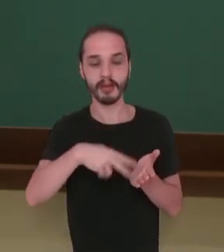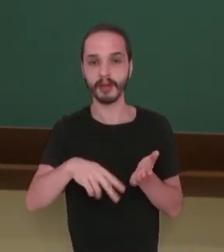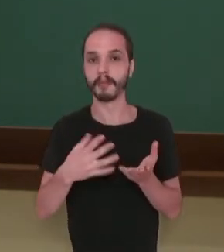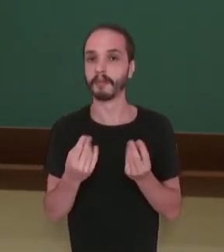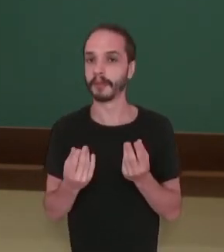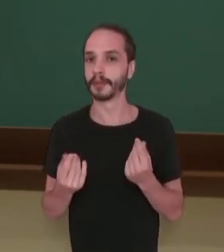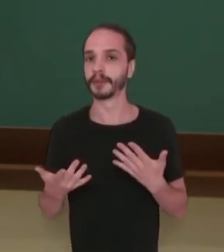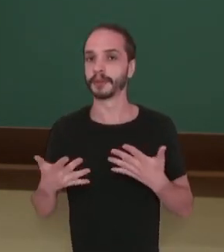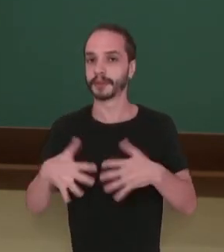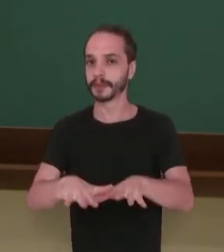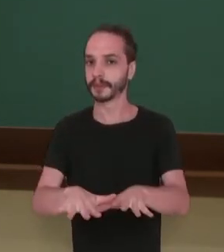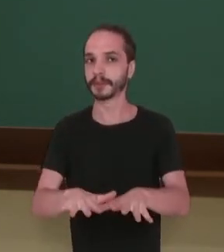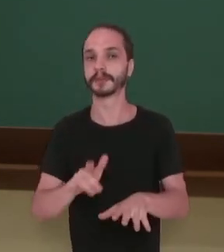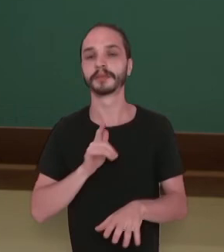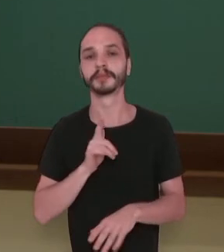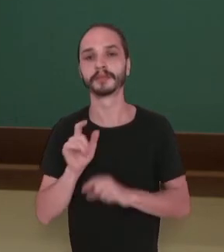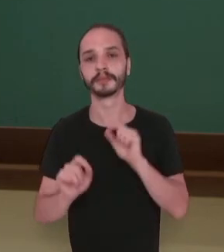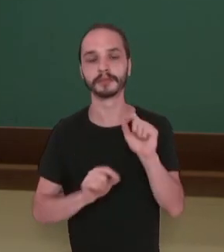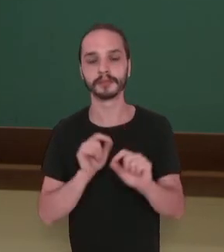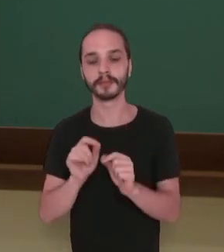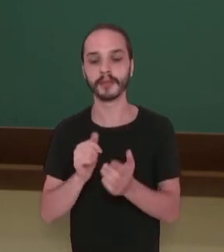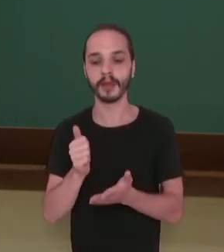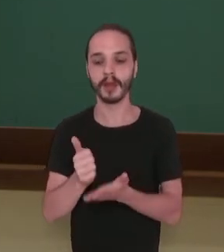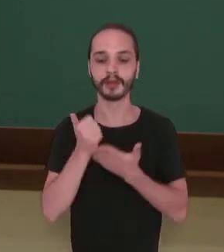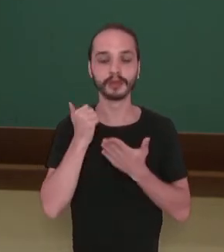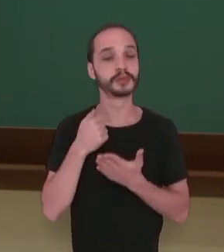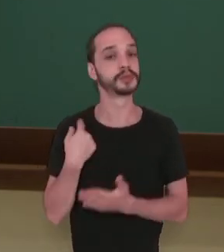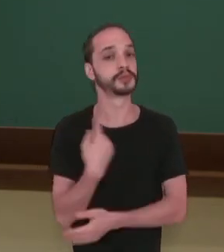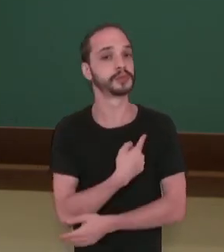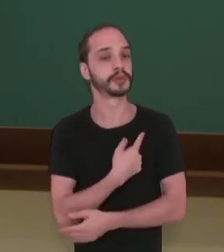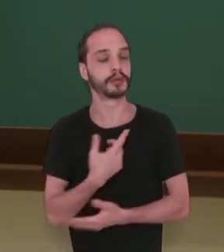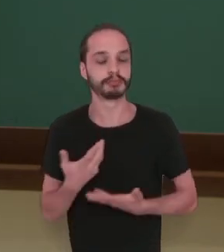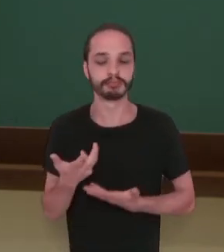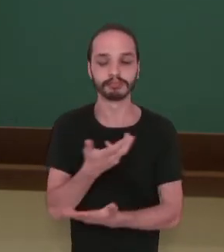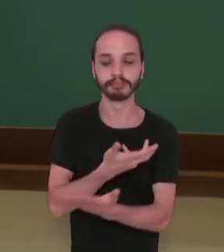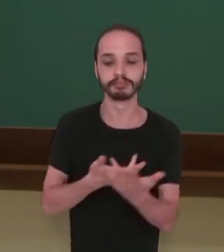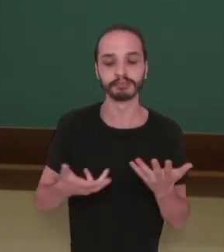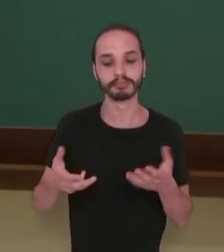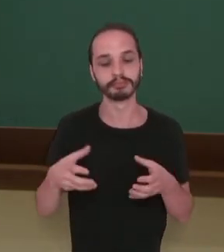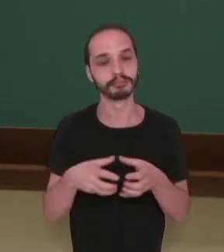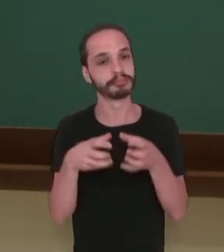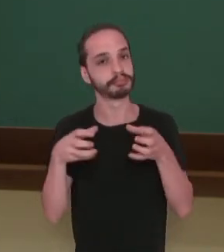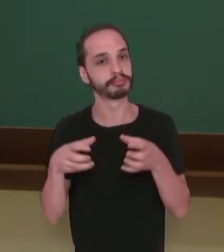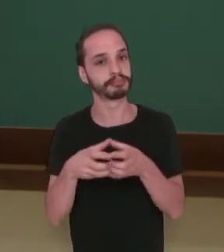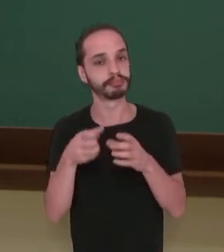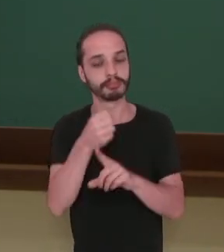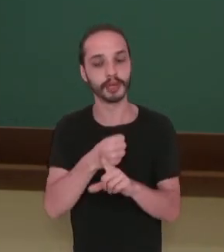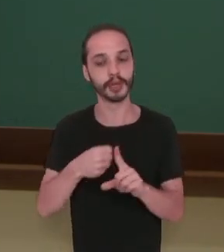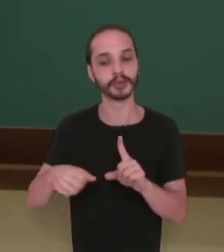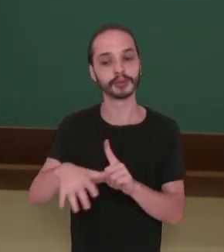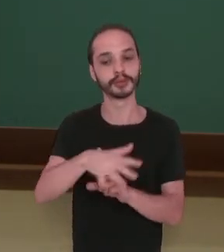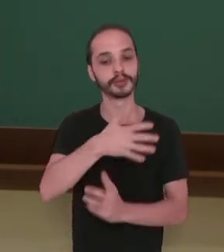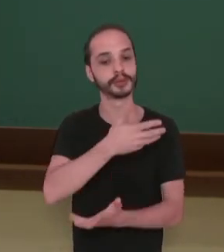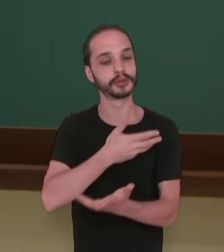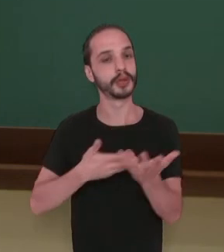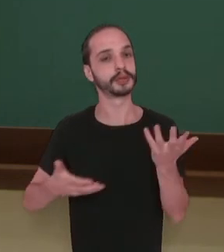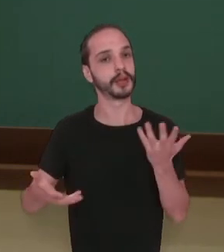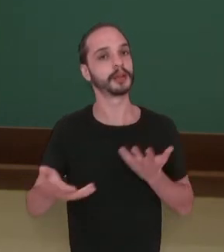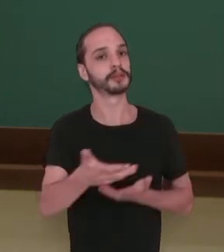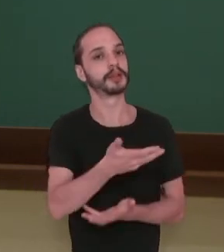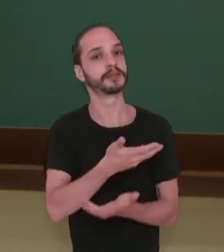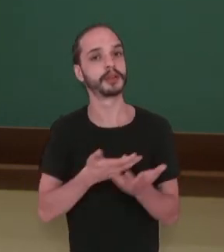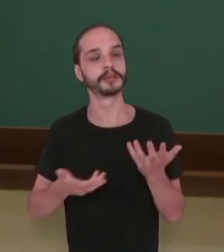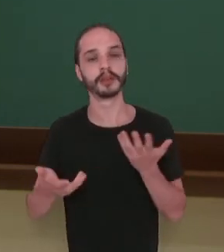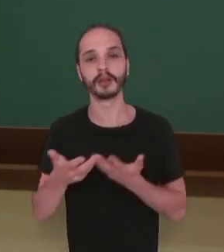inclusiva. Então ela nos ajuda ali com a interação, né? A nos socializar, porque às vezes